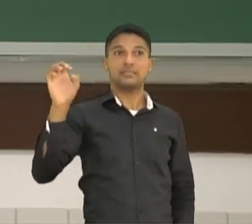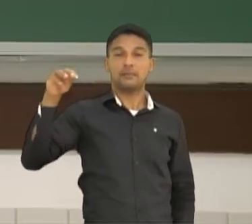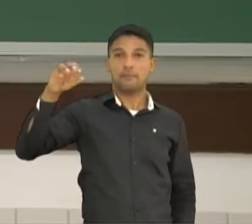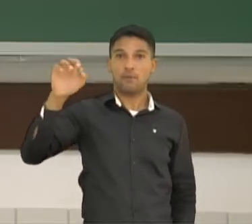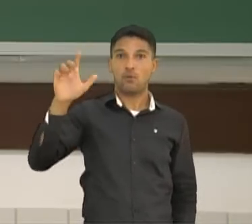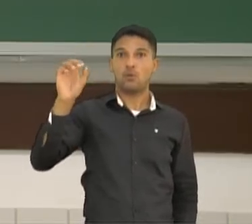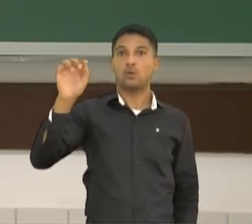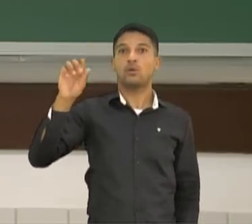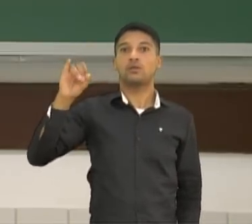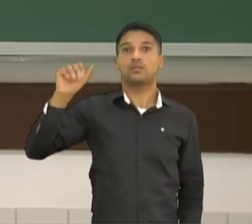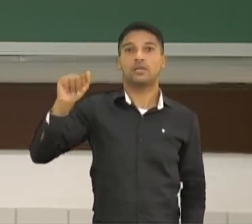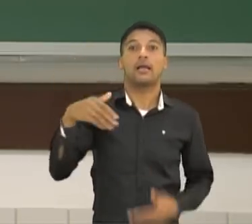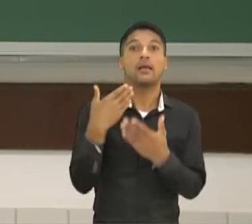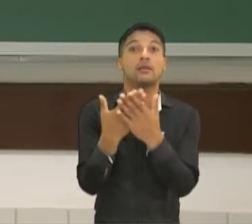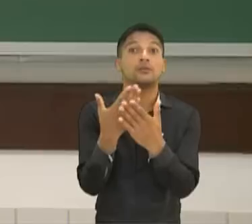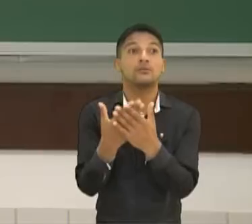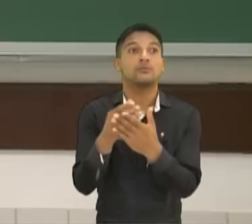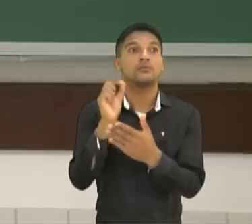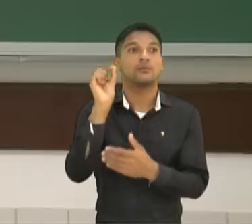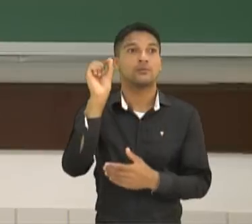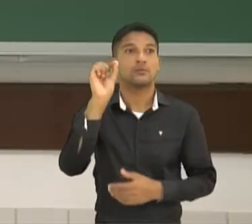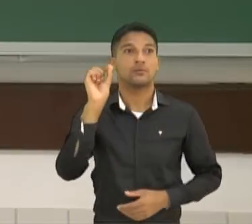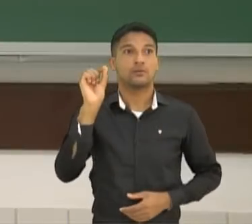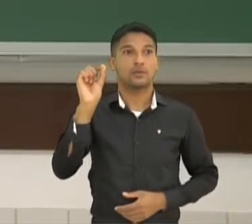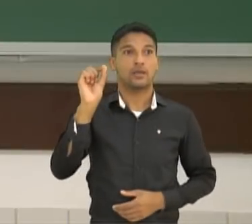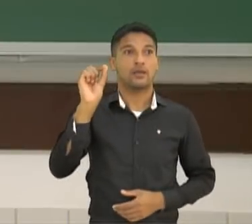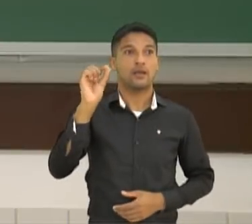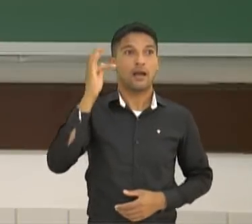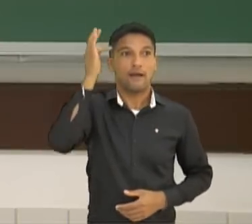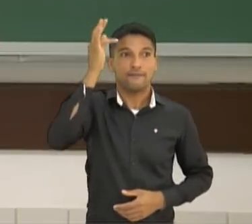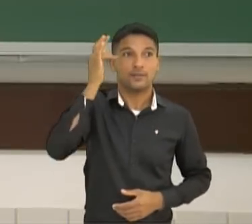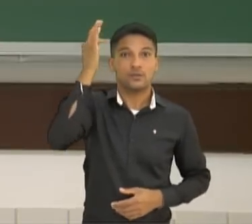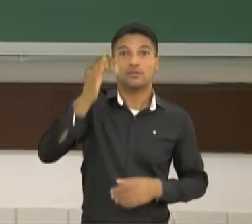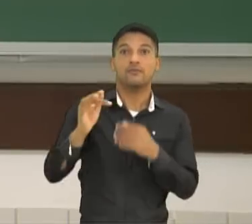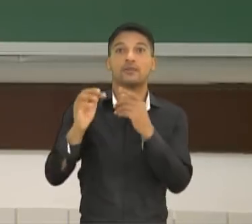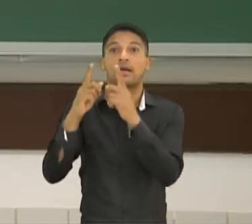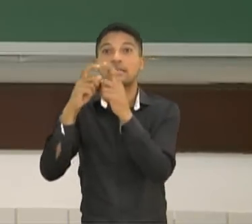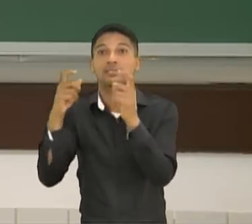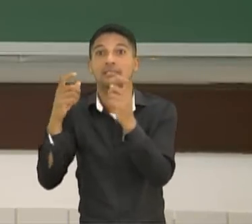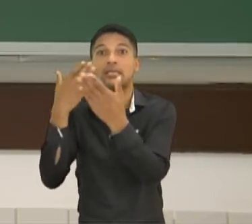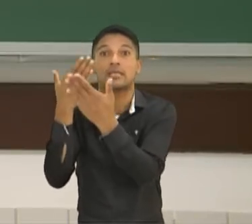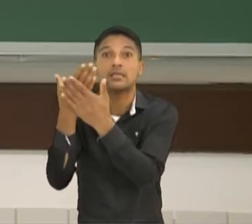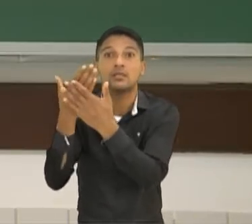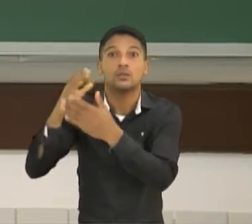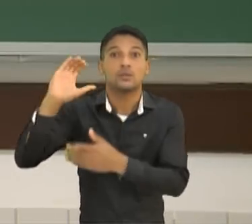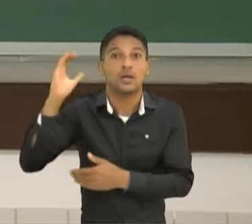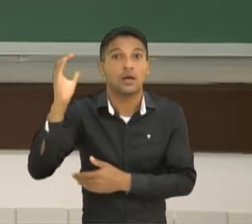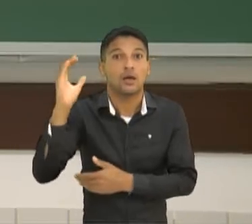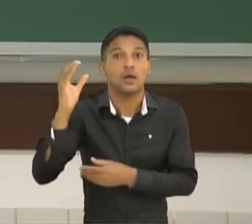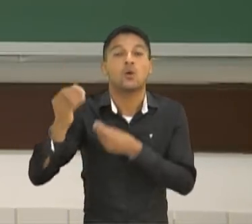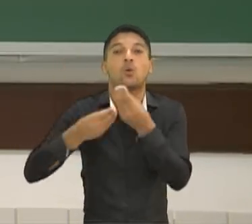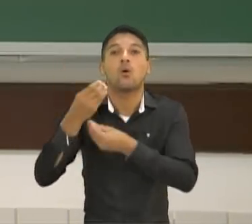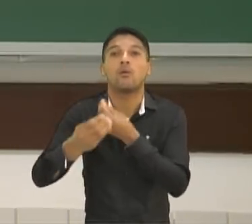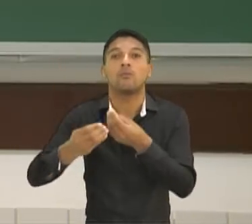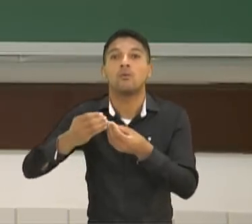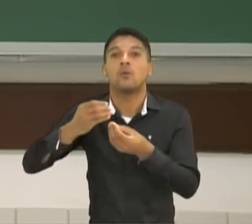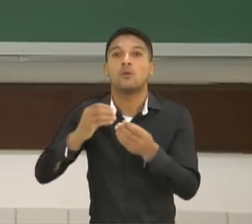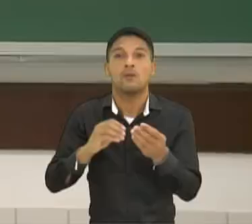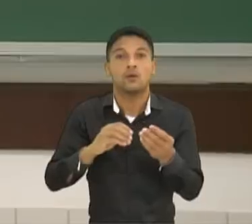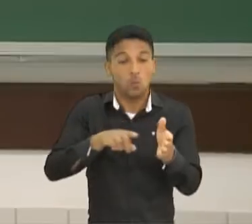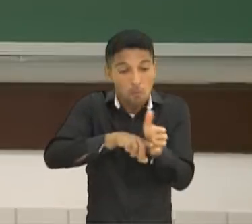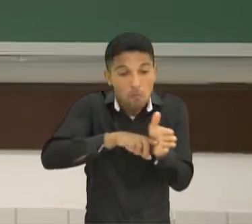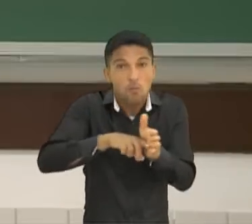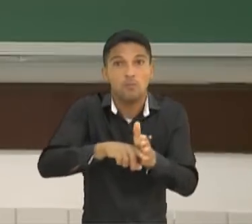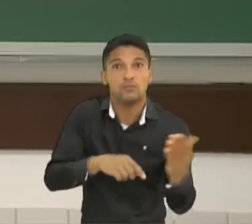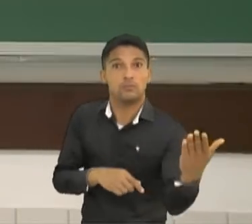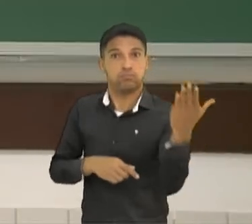Tá? Ela analisa como nós podemos atingir a verdade por meio da ciência. Todas as formas de